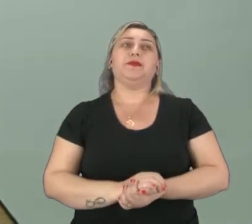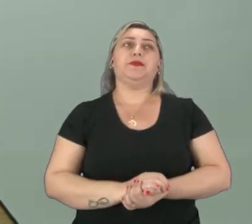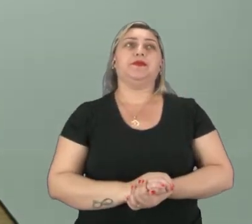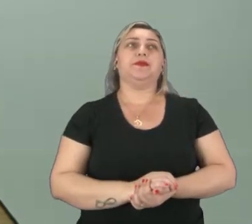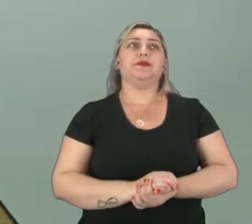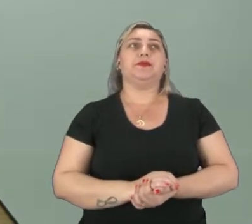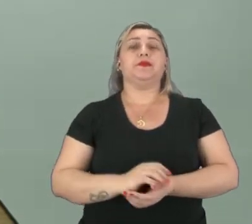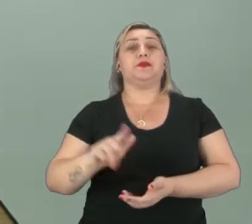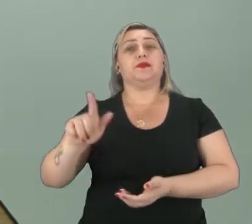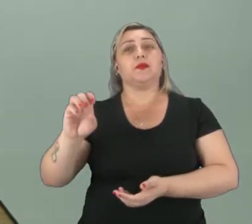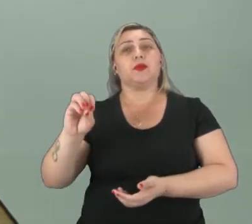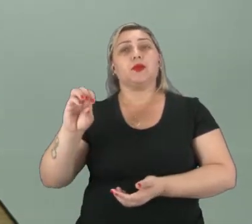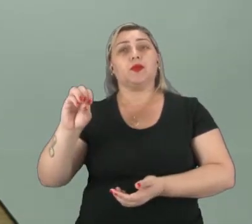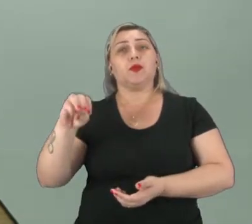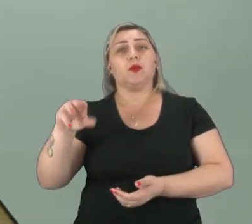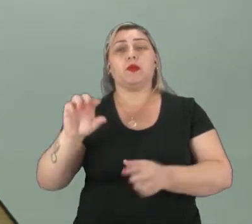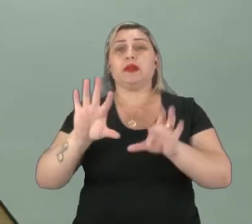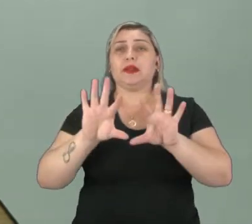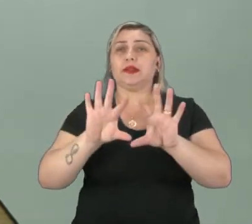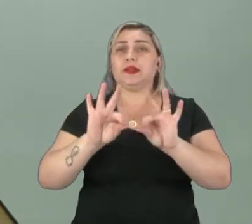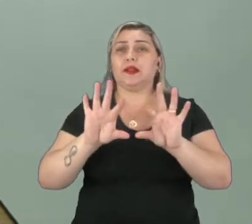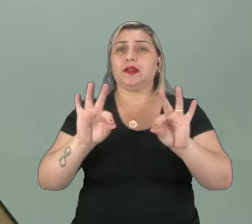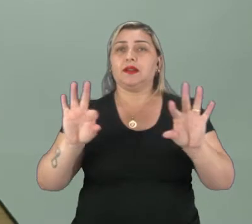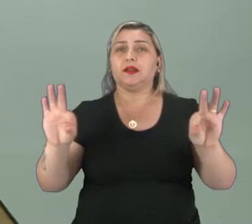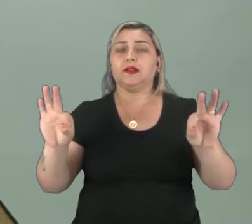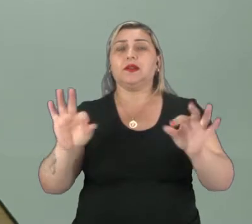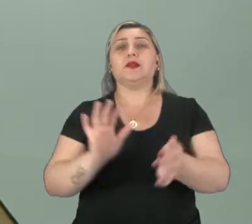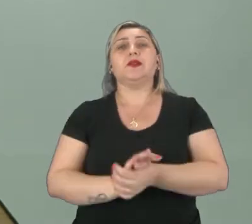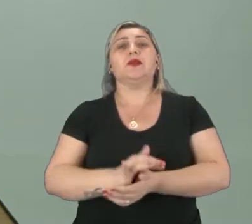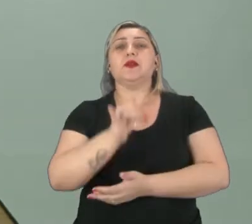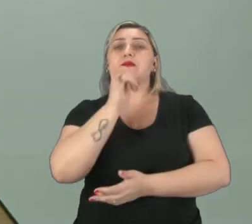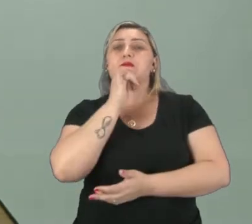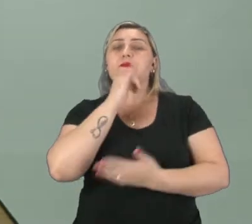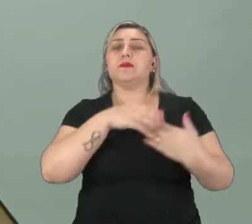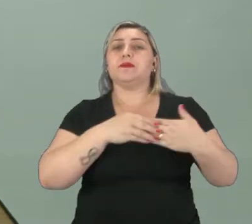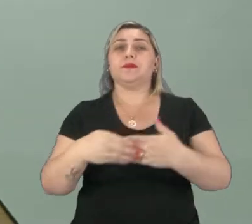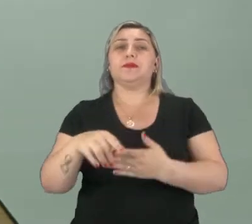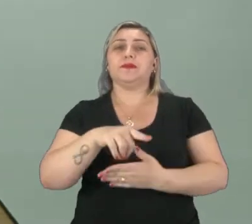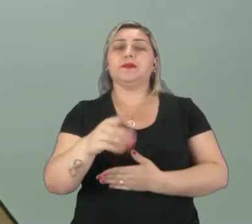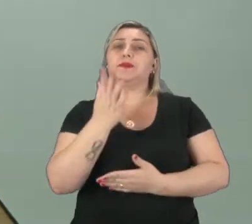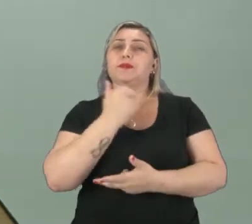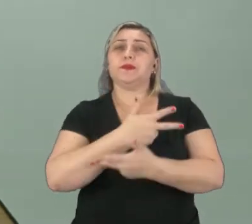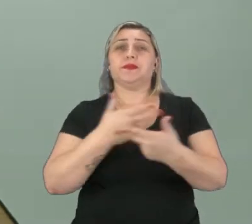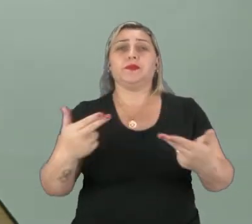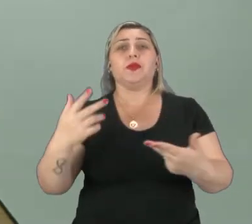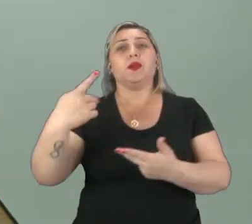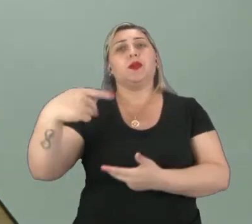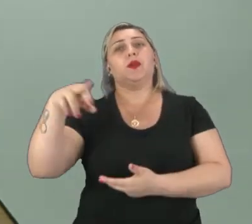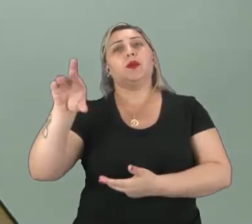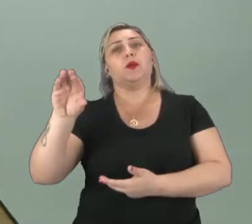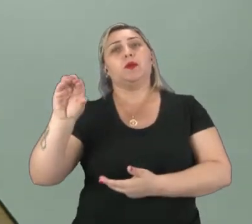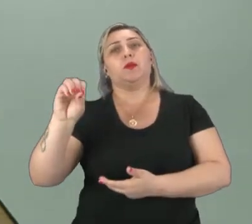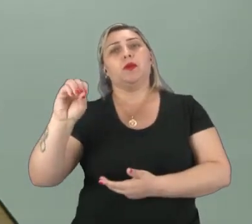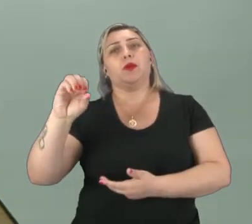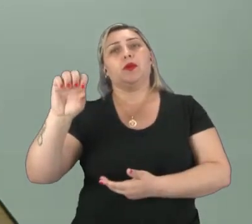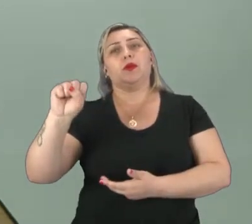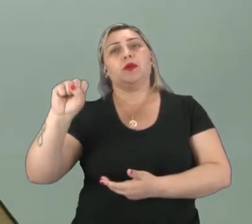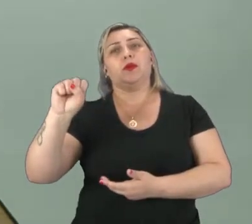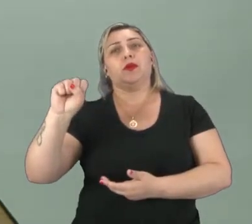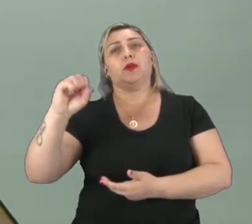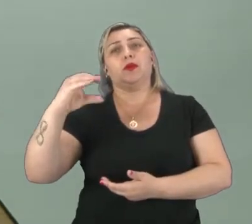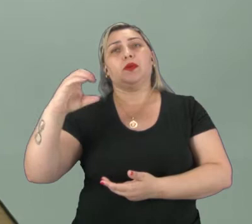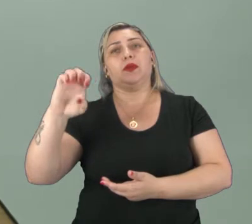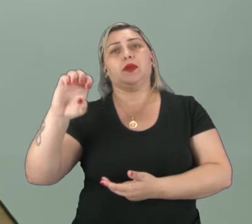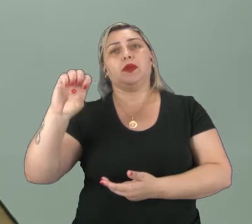A goma para fazer a tapioca. Um exemplo que eu trouxe para vocês de alimento processado é